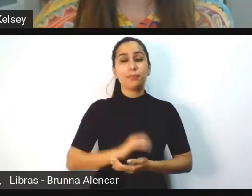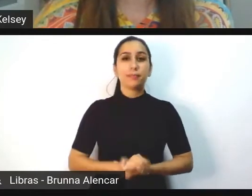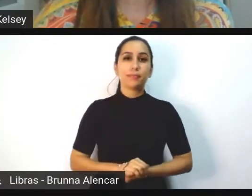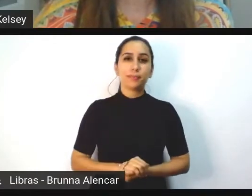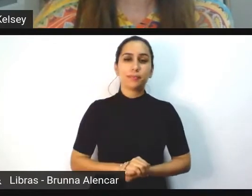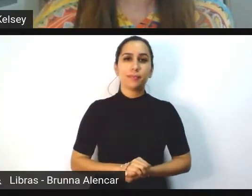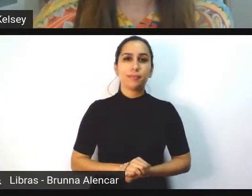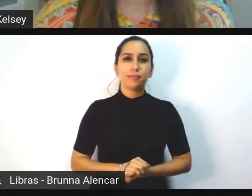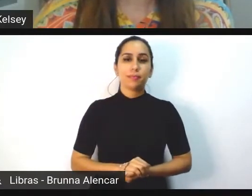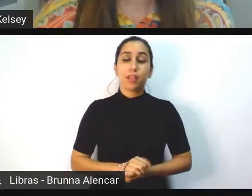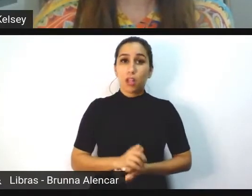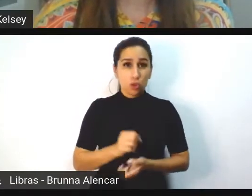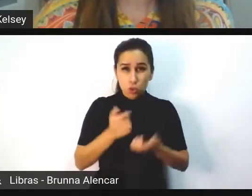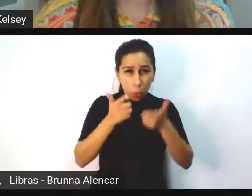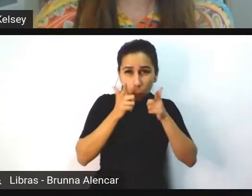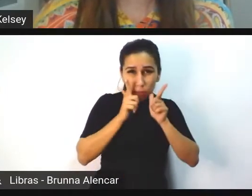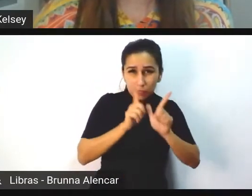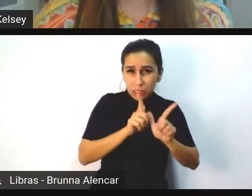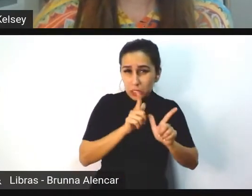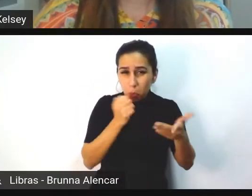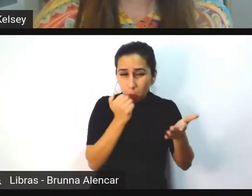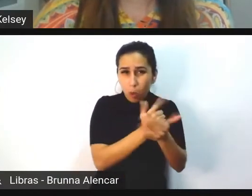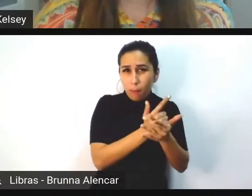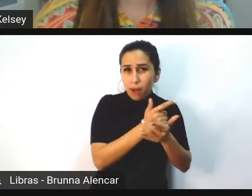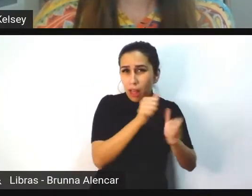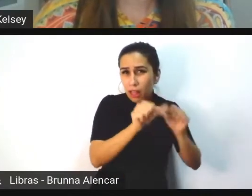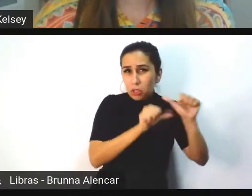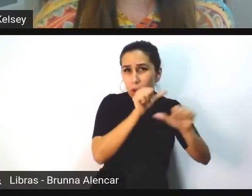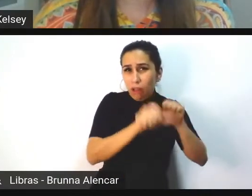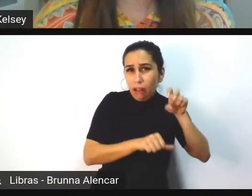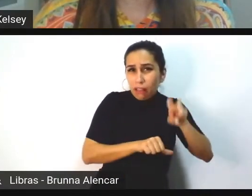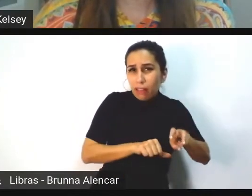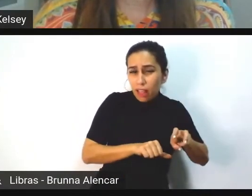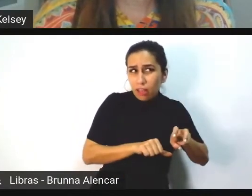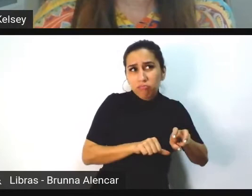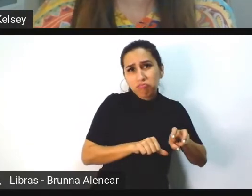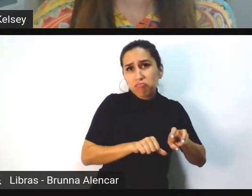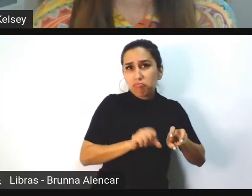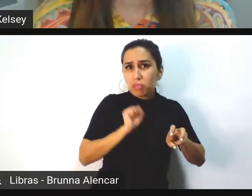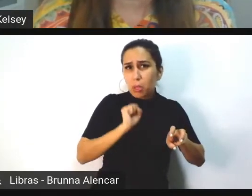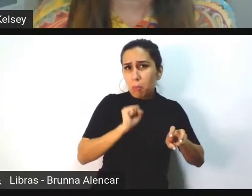se não puder trocar a cadeira, pode ser feito dessa forma. Ok.